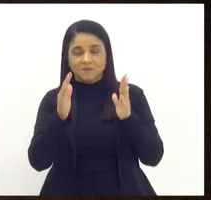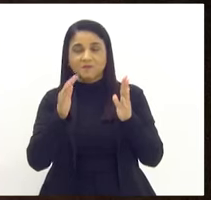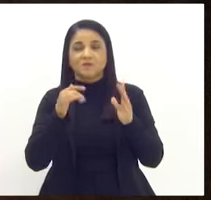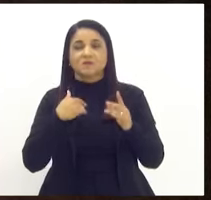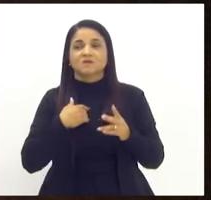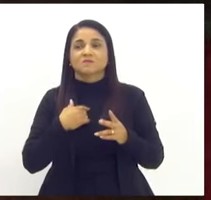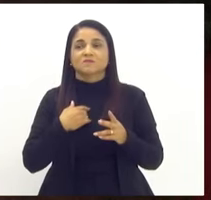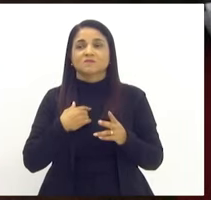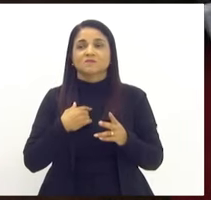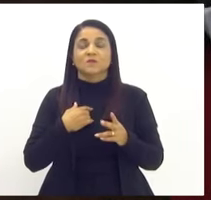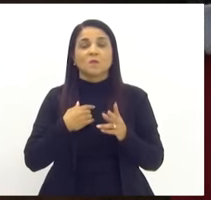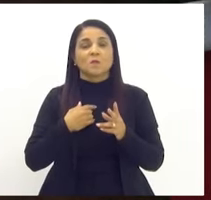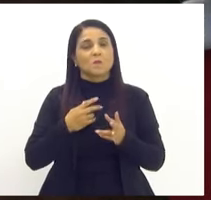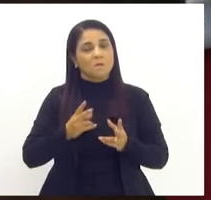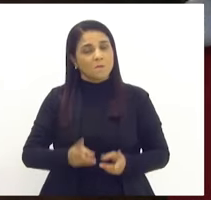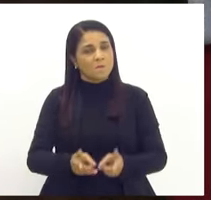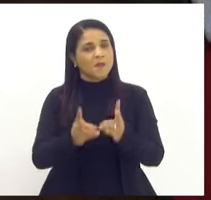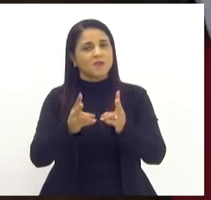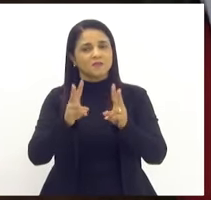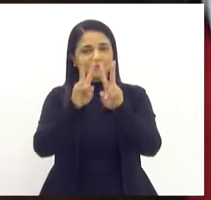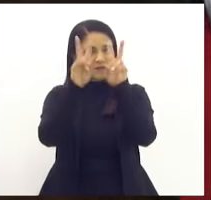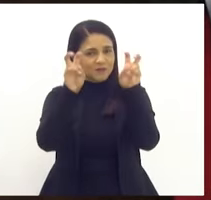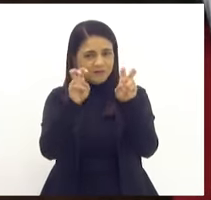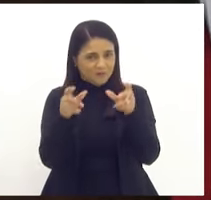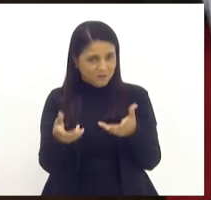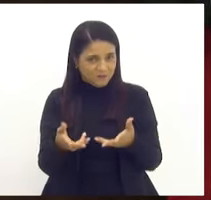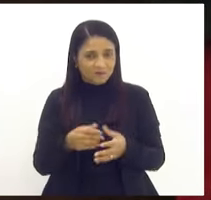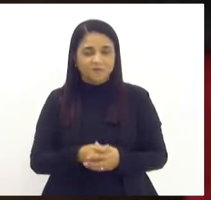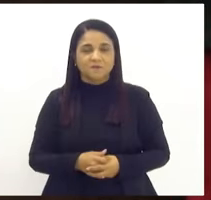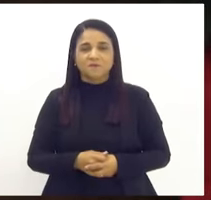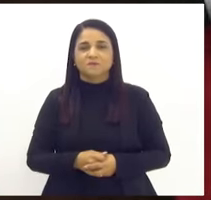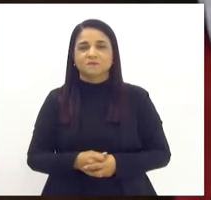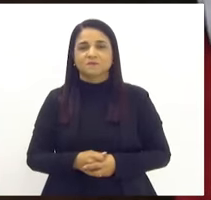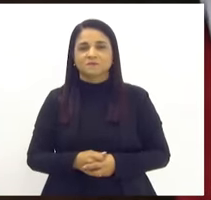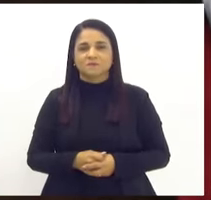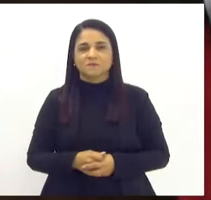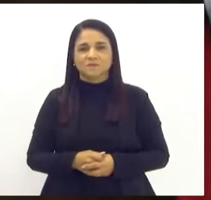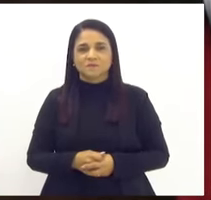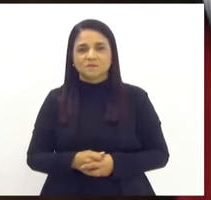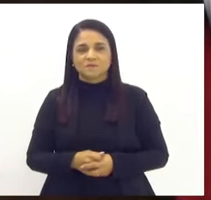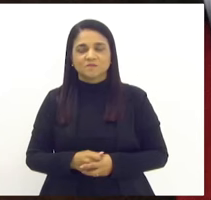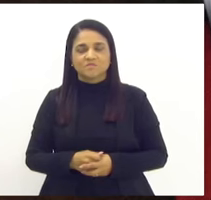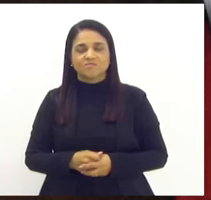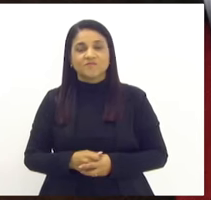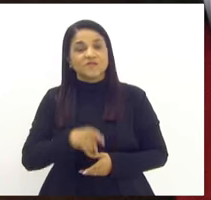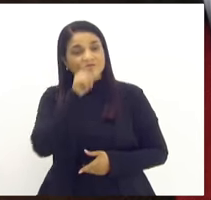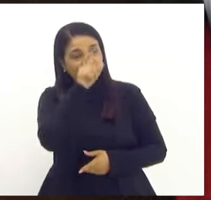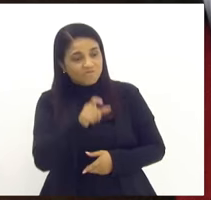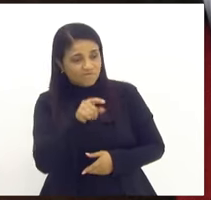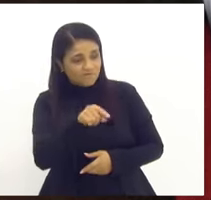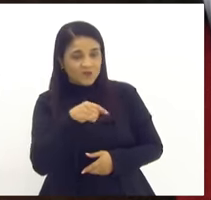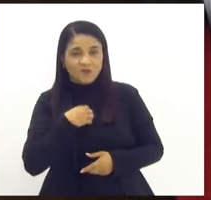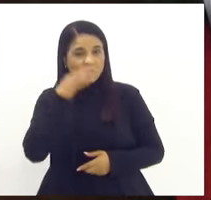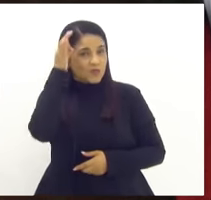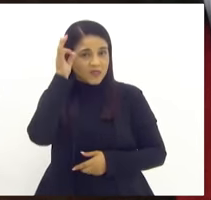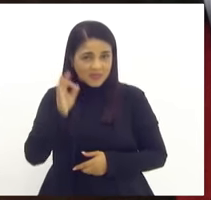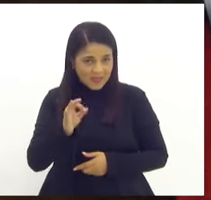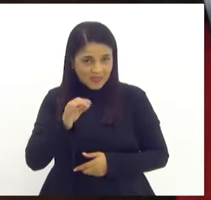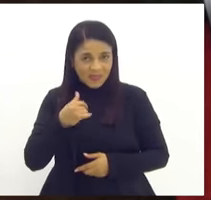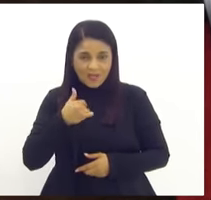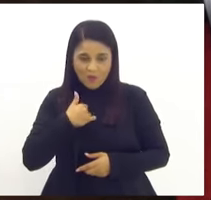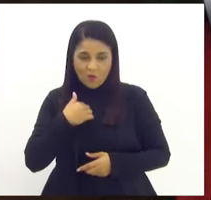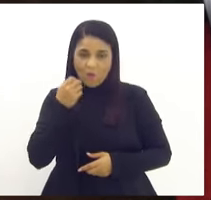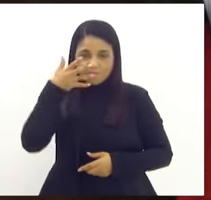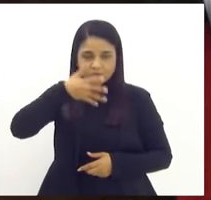mesmo motivo porque apesar de vossa excelência não não entendeu o que eu vou